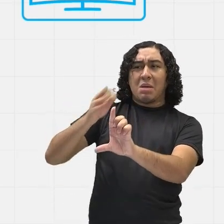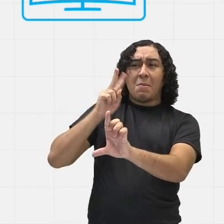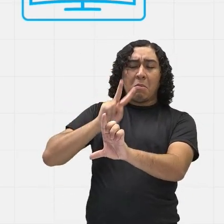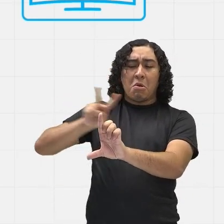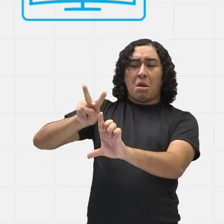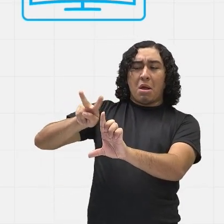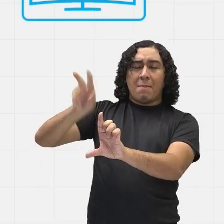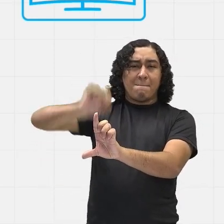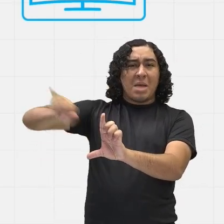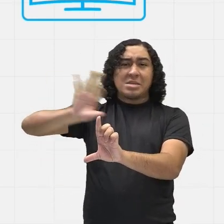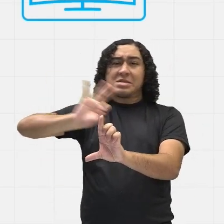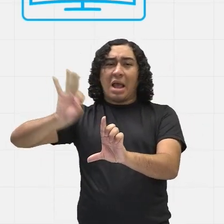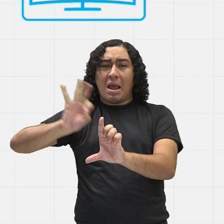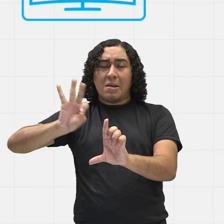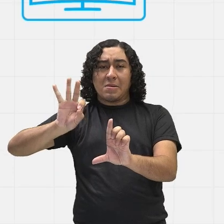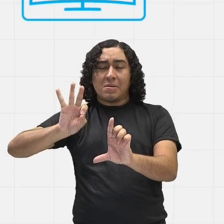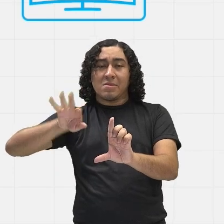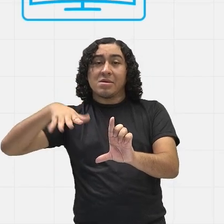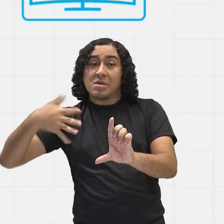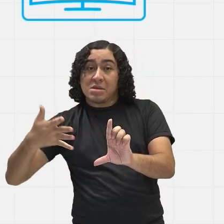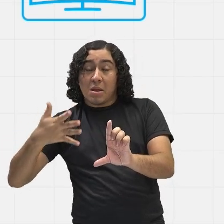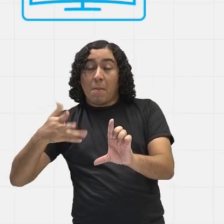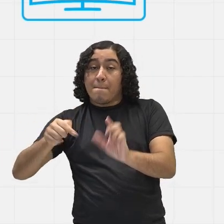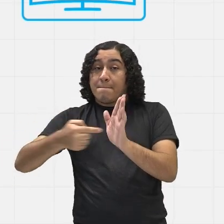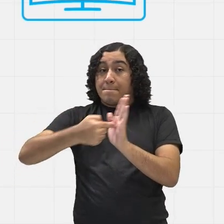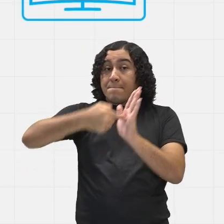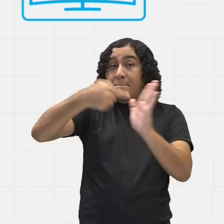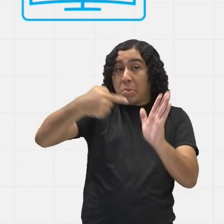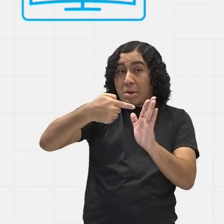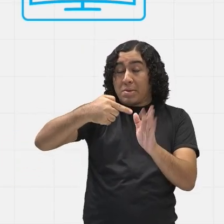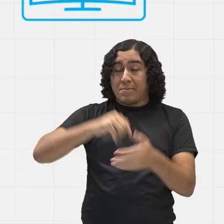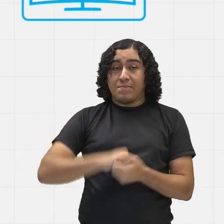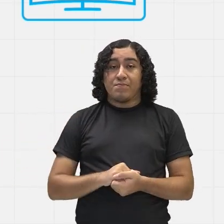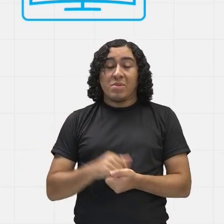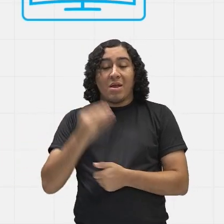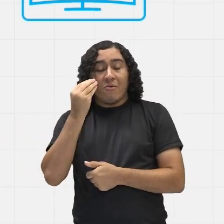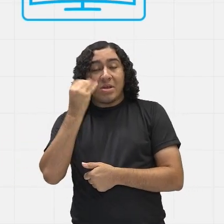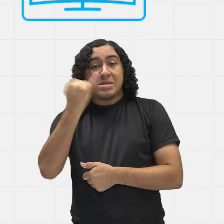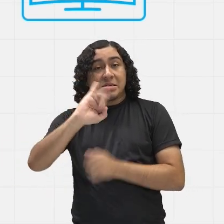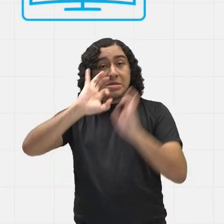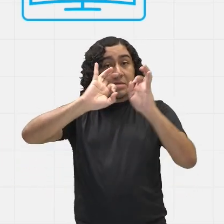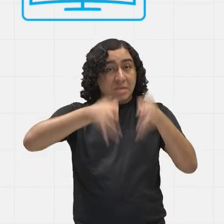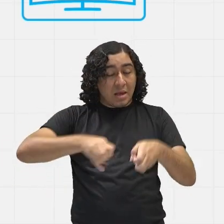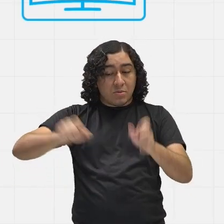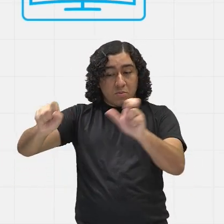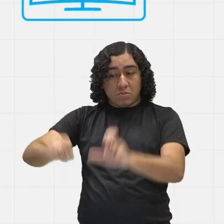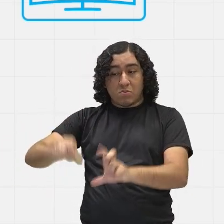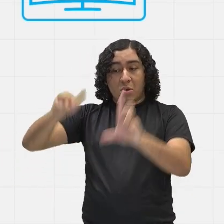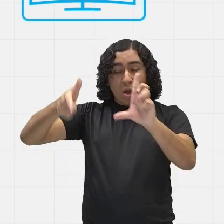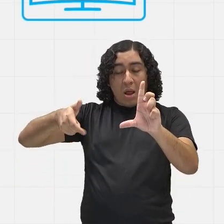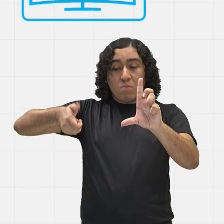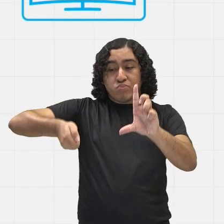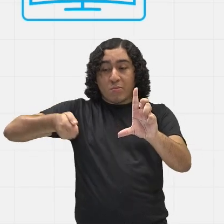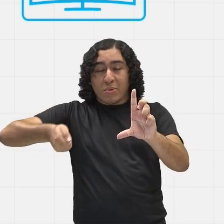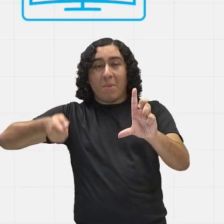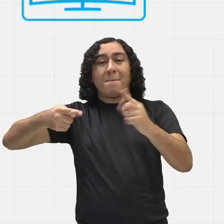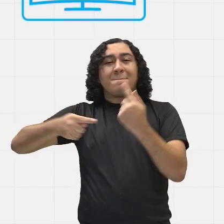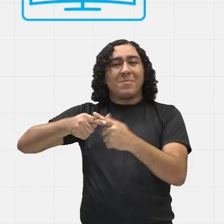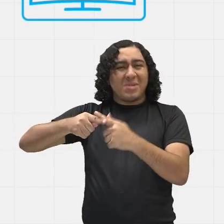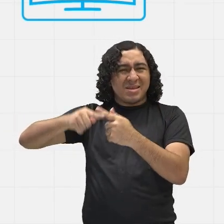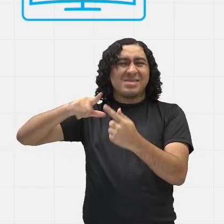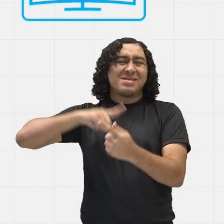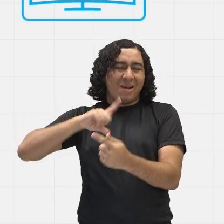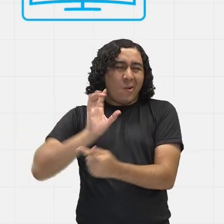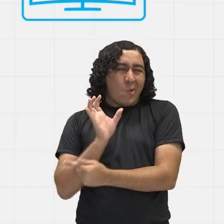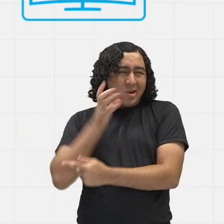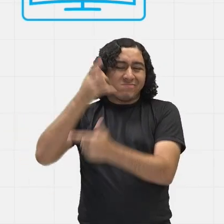só está a tela preta. Então, professor, primeiramente verifique se o senhor está no seu canal correto, tá? Porque isso é um problema que a gente pega muito. A gente vê lá